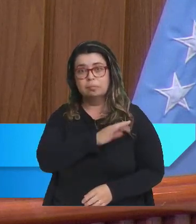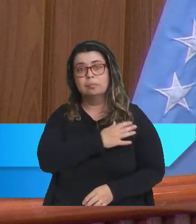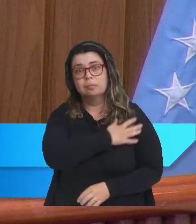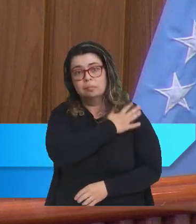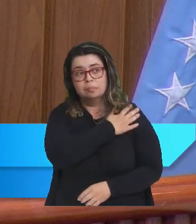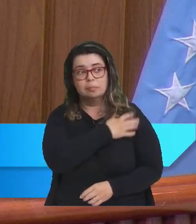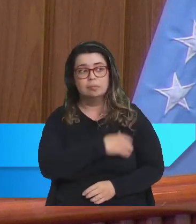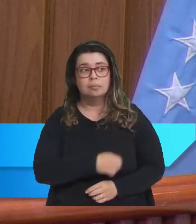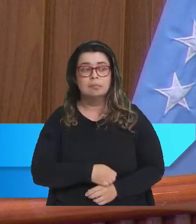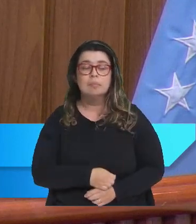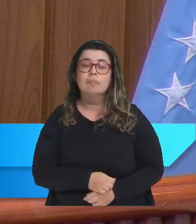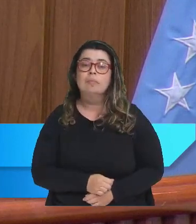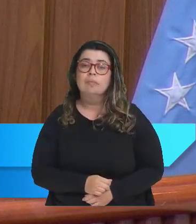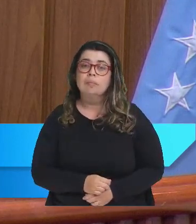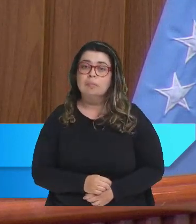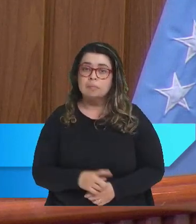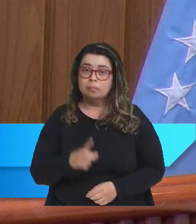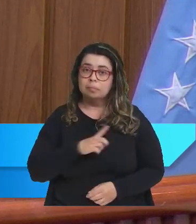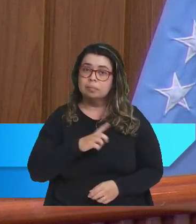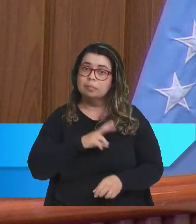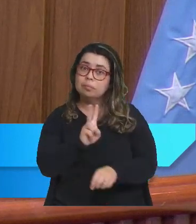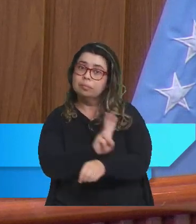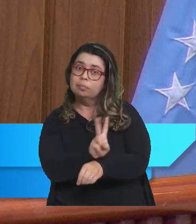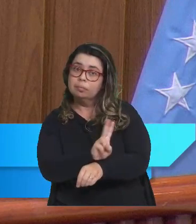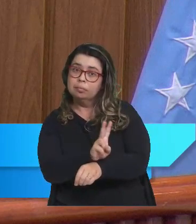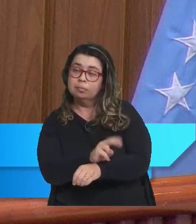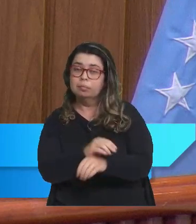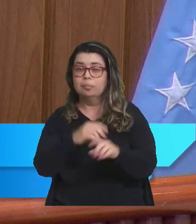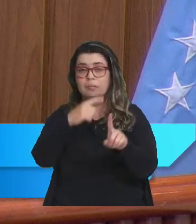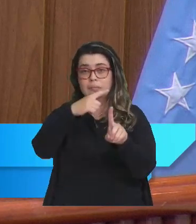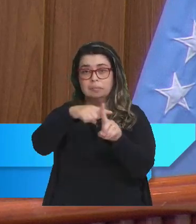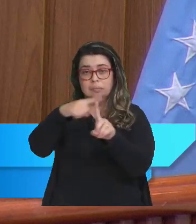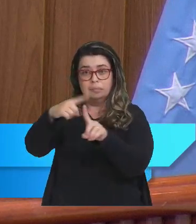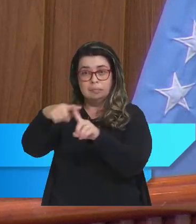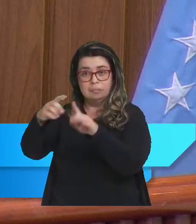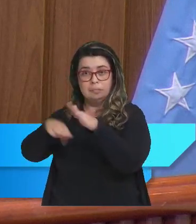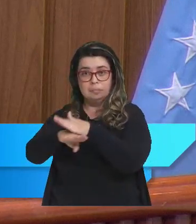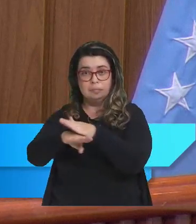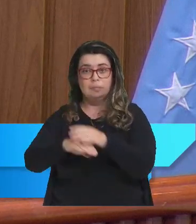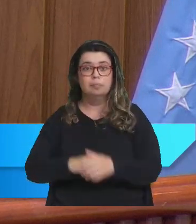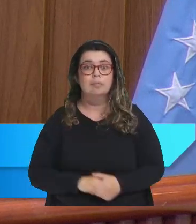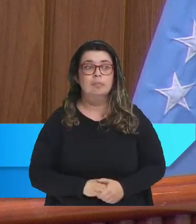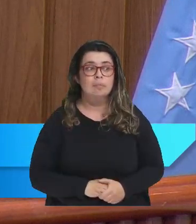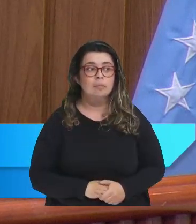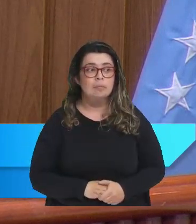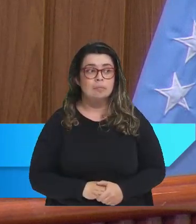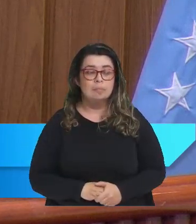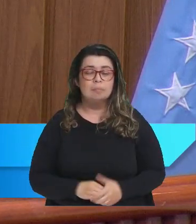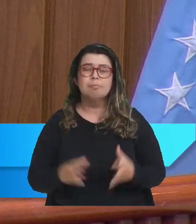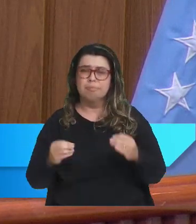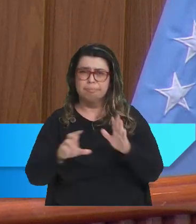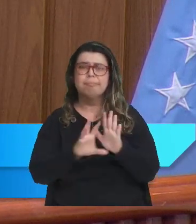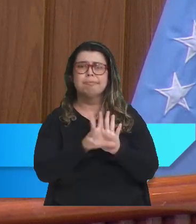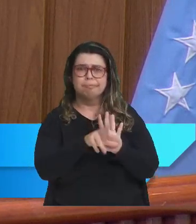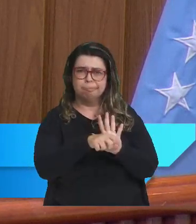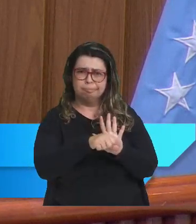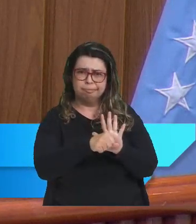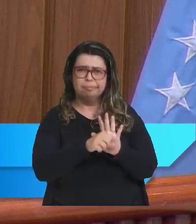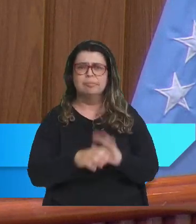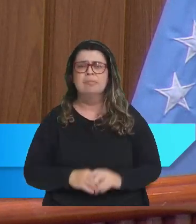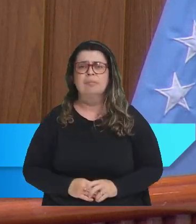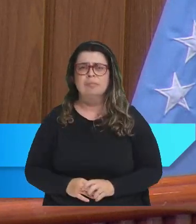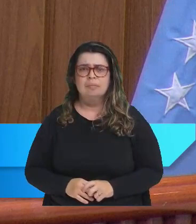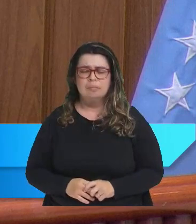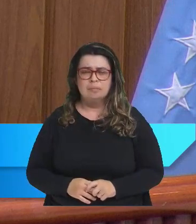mais fiscalização dentro do cemitério, visto que nós temos tendo muitos furtos no